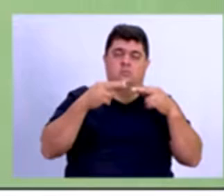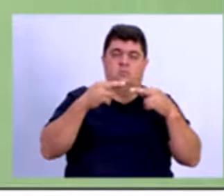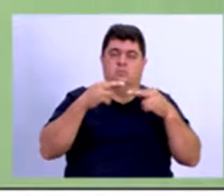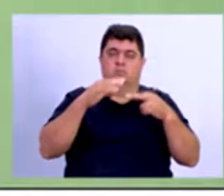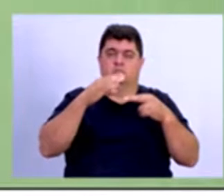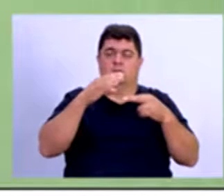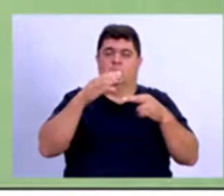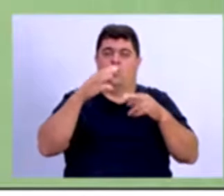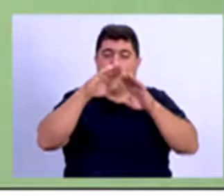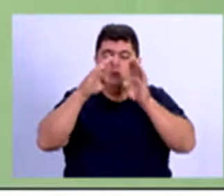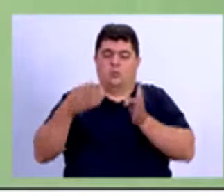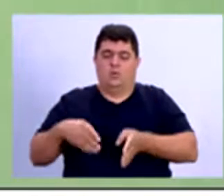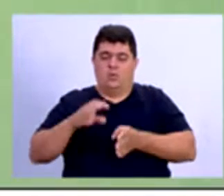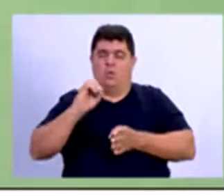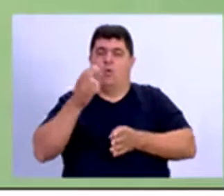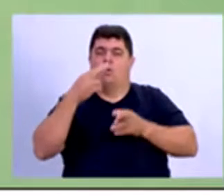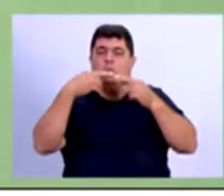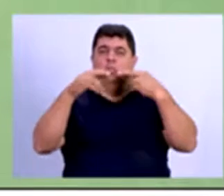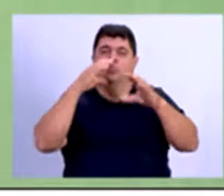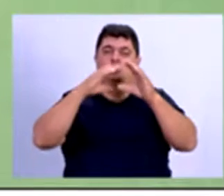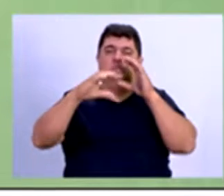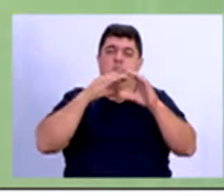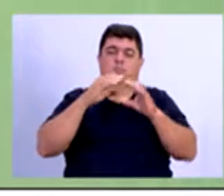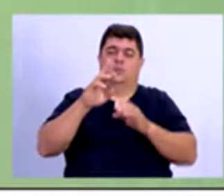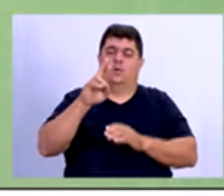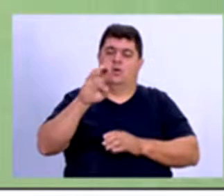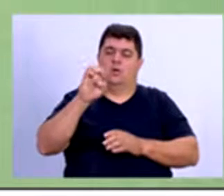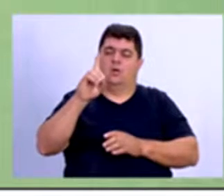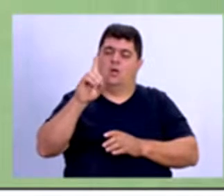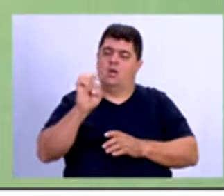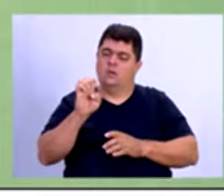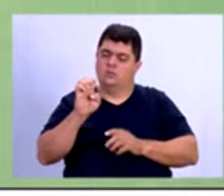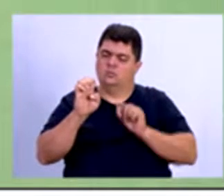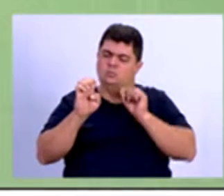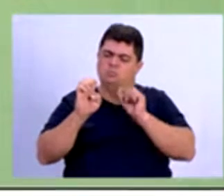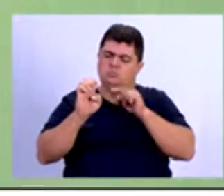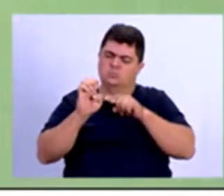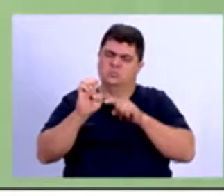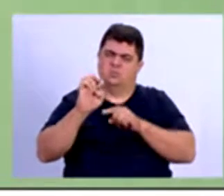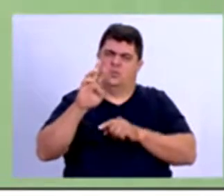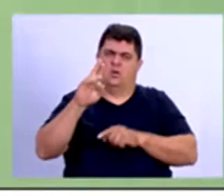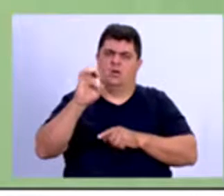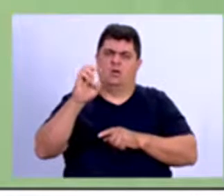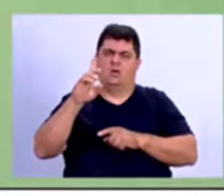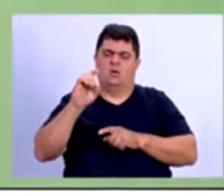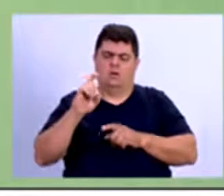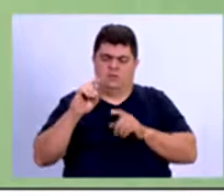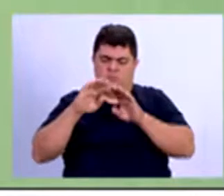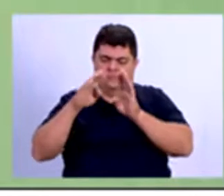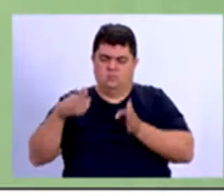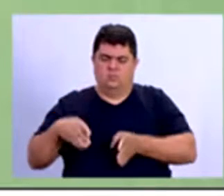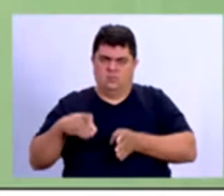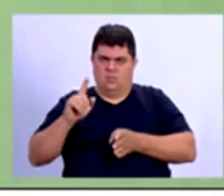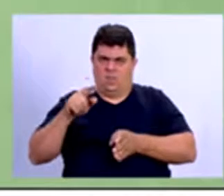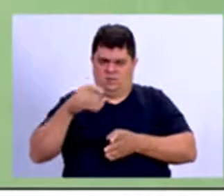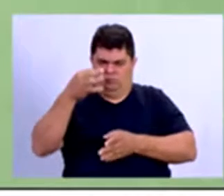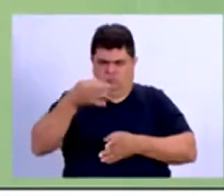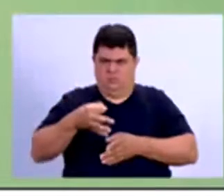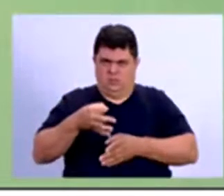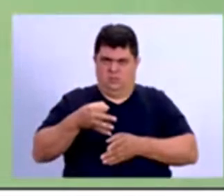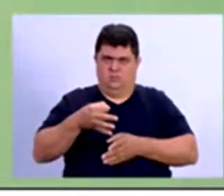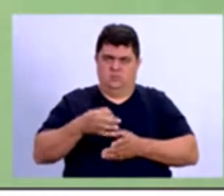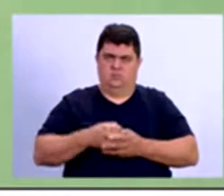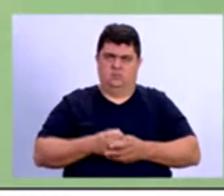comunicação né você tem um rede utilizava muito em redes de computadores mas será que esse tempo é correto